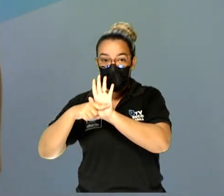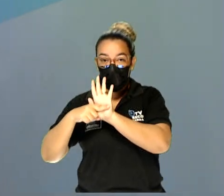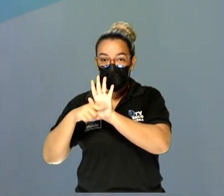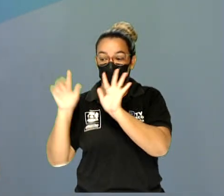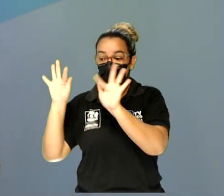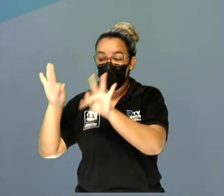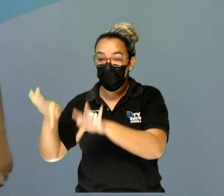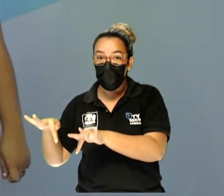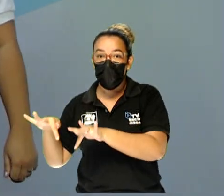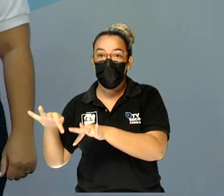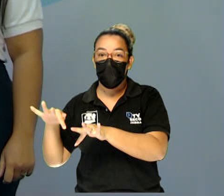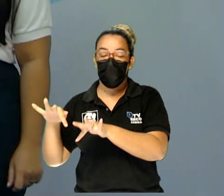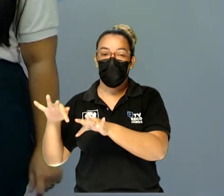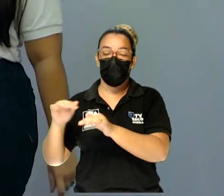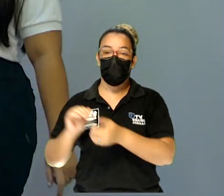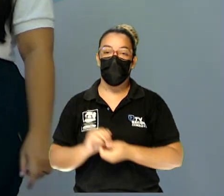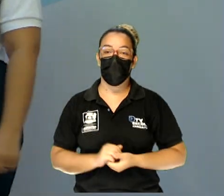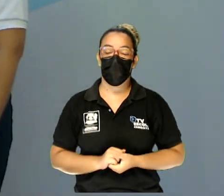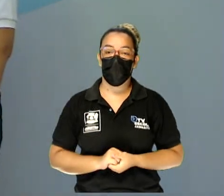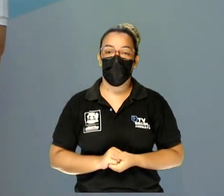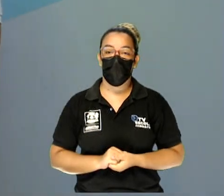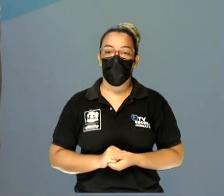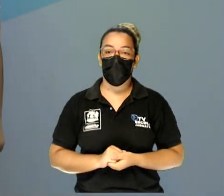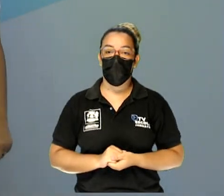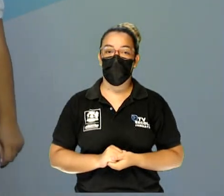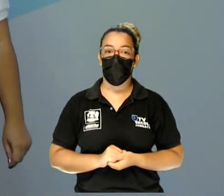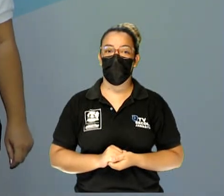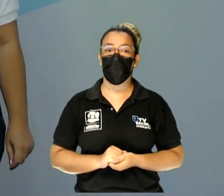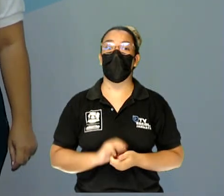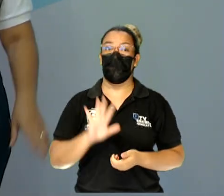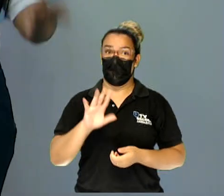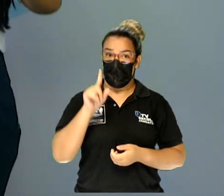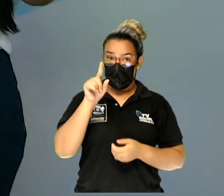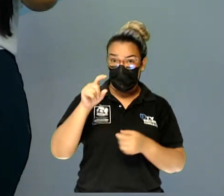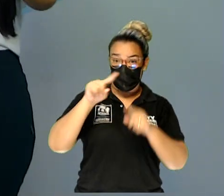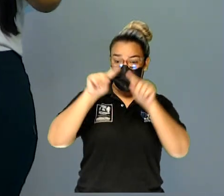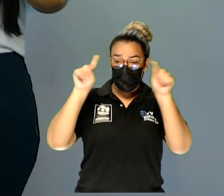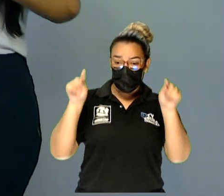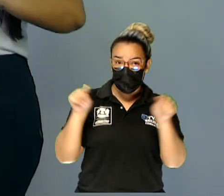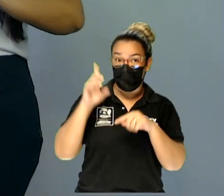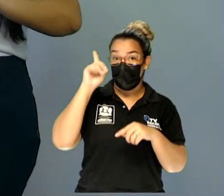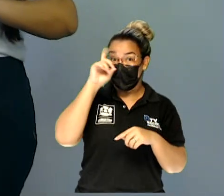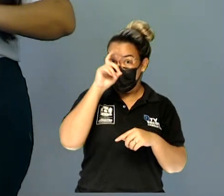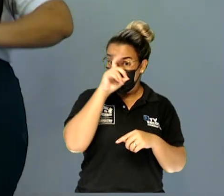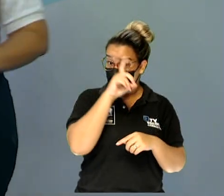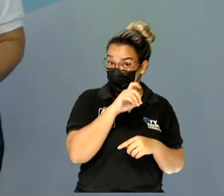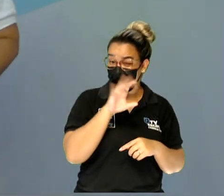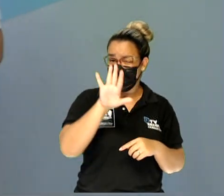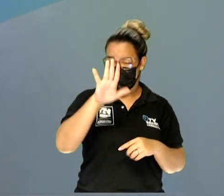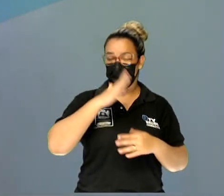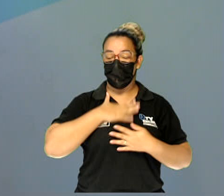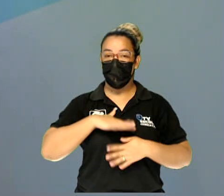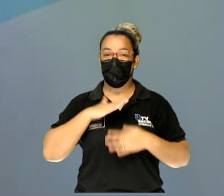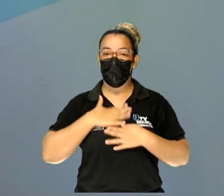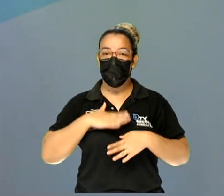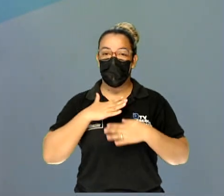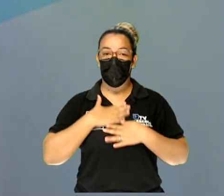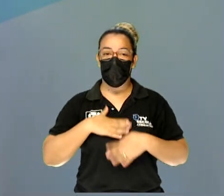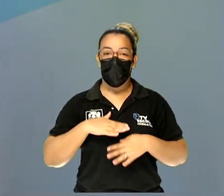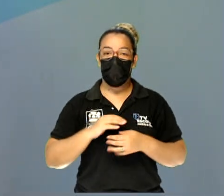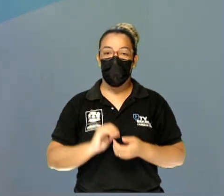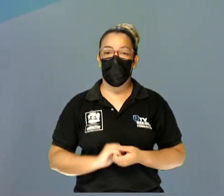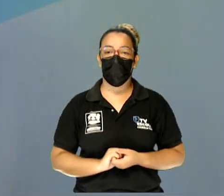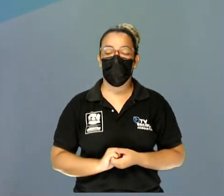o resto. Júlia, essa conta está um pouco mais difícil, mas a gente vai fazendo uma boa. Vê só, o que